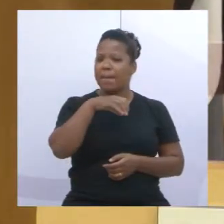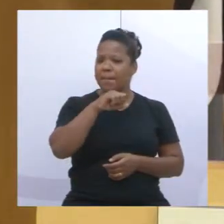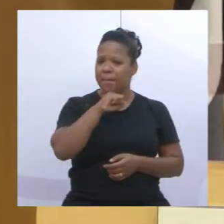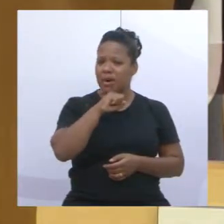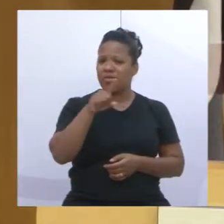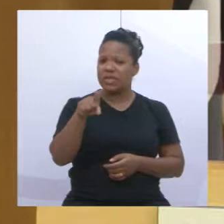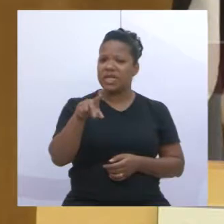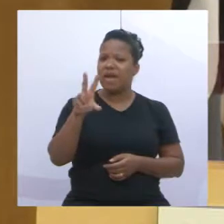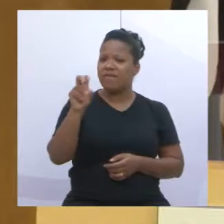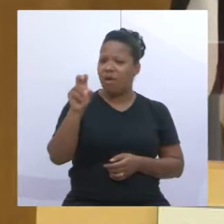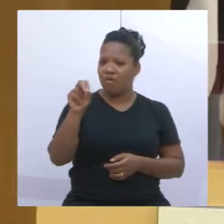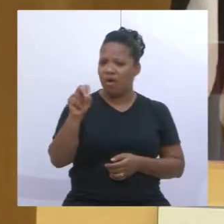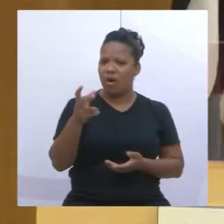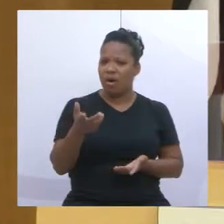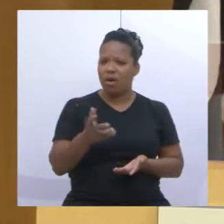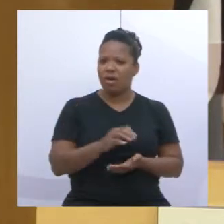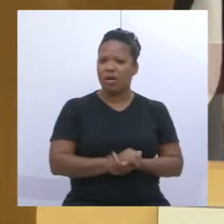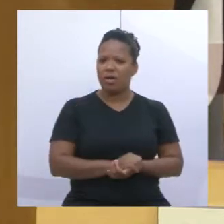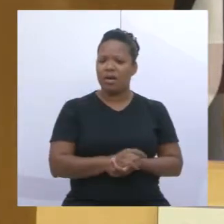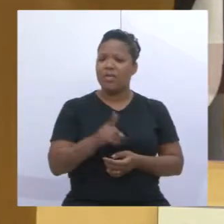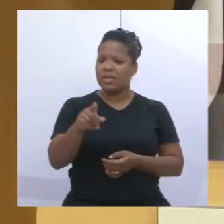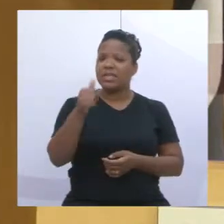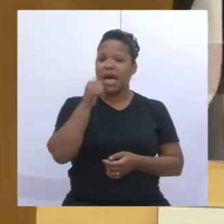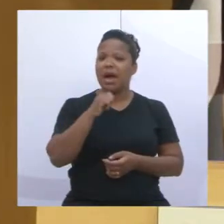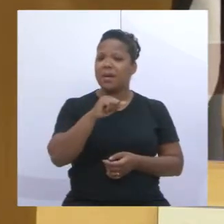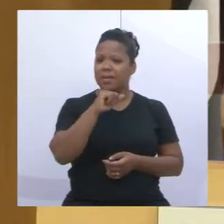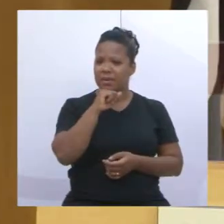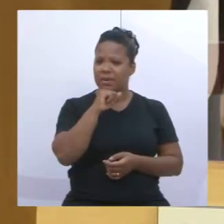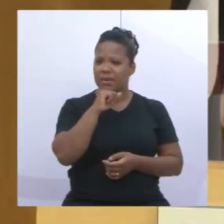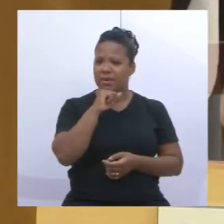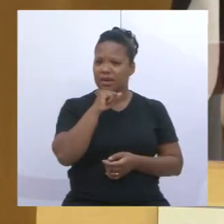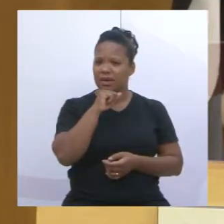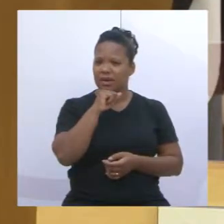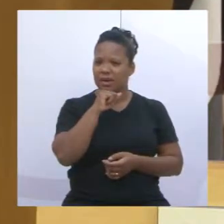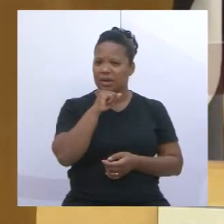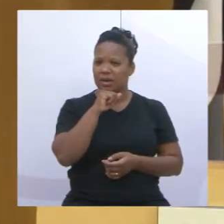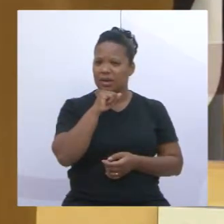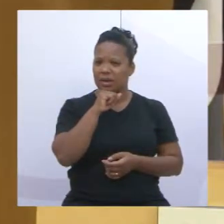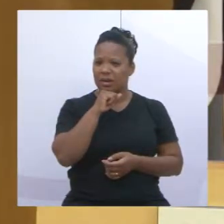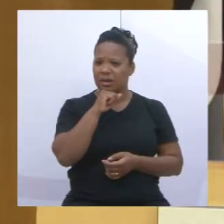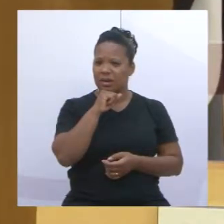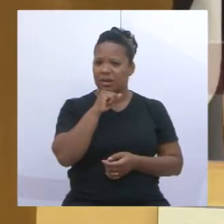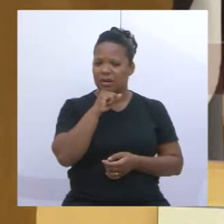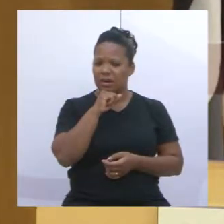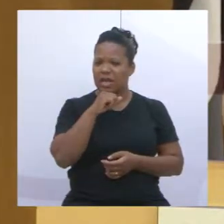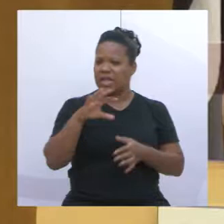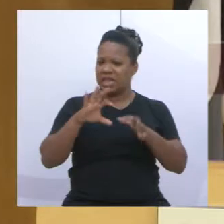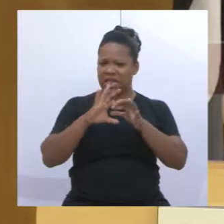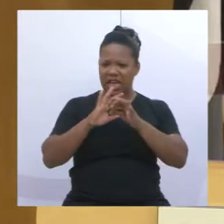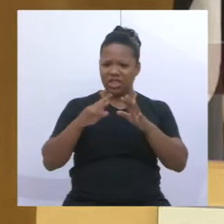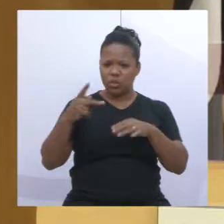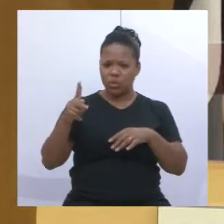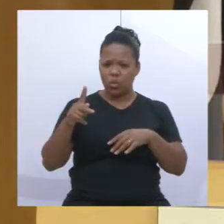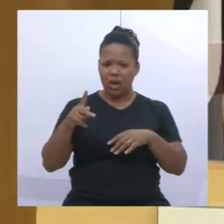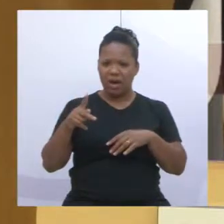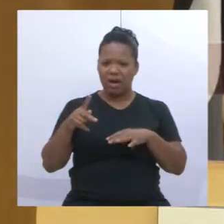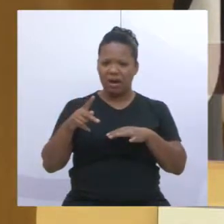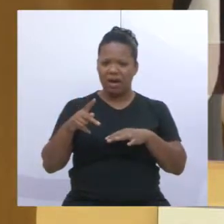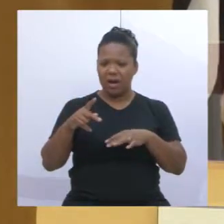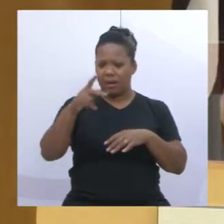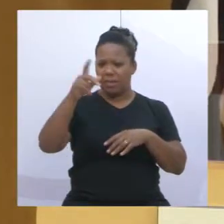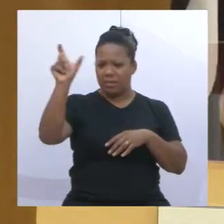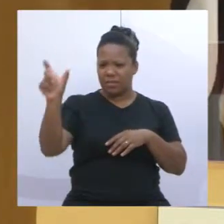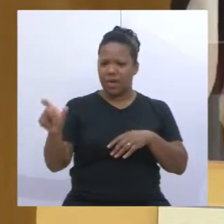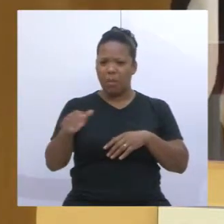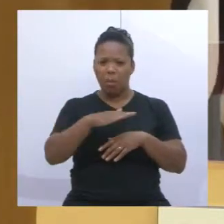que é avô, você que é mãe, você deixa o seu ente querido morrer nessa fila,